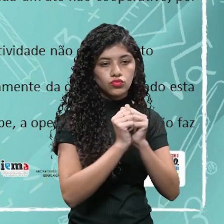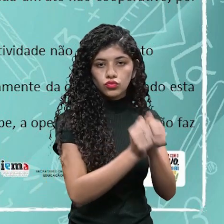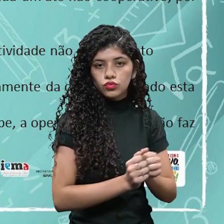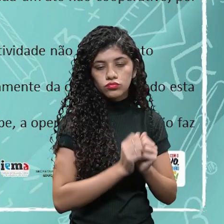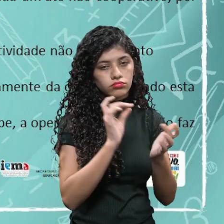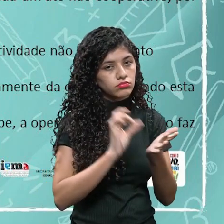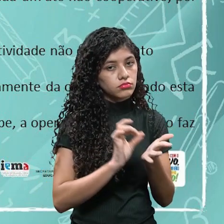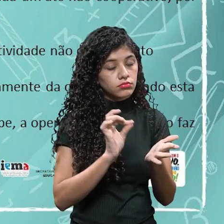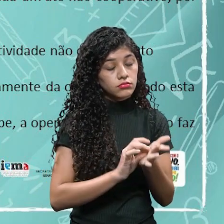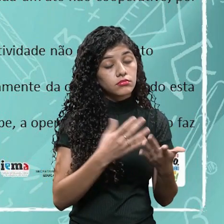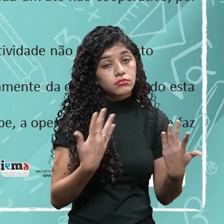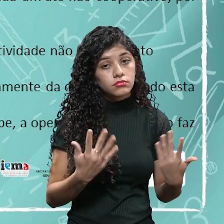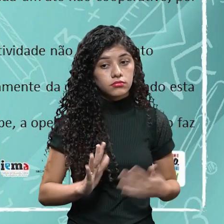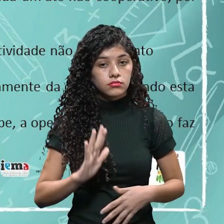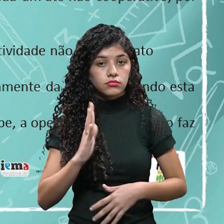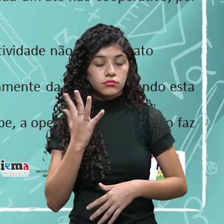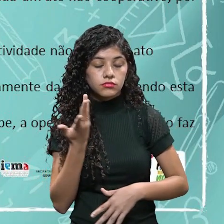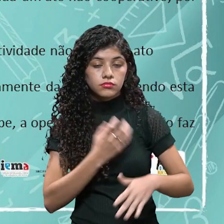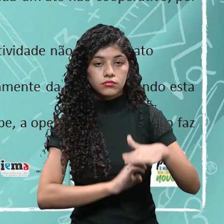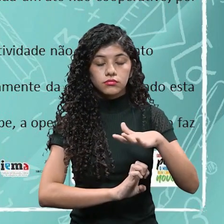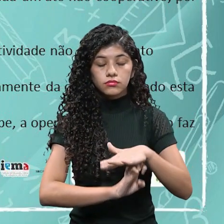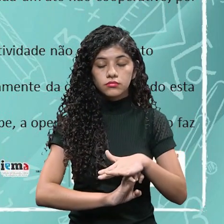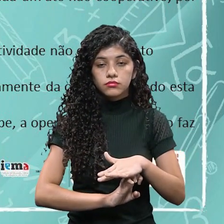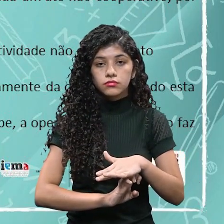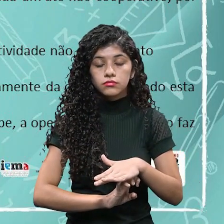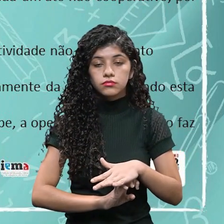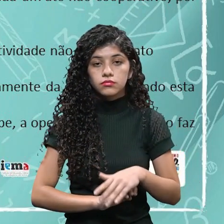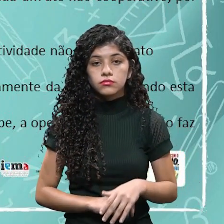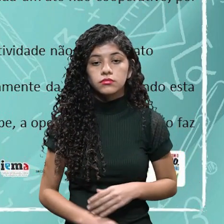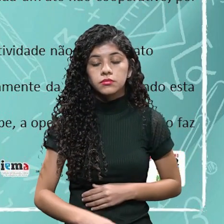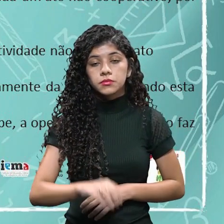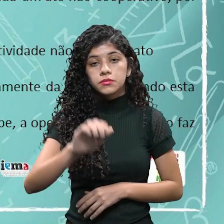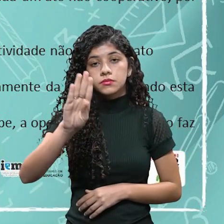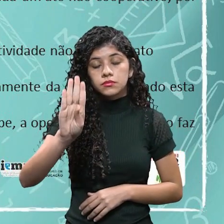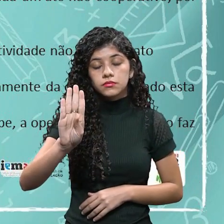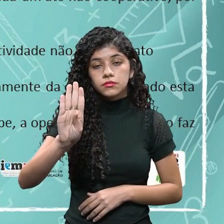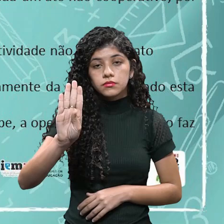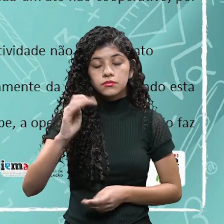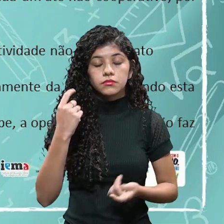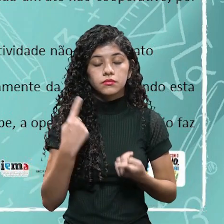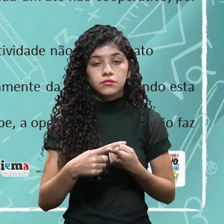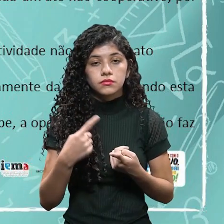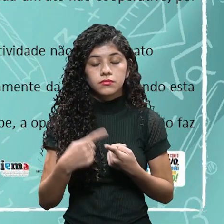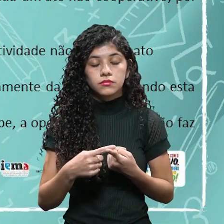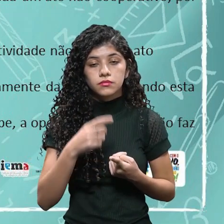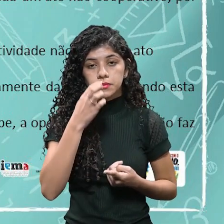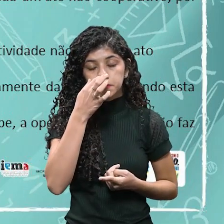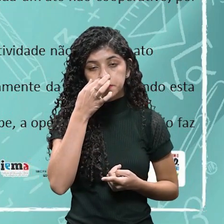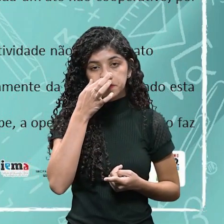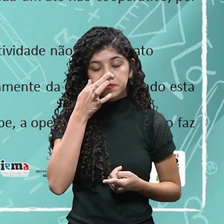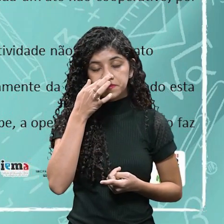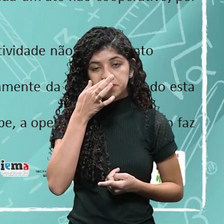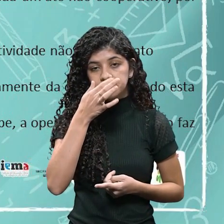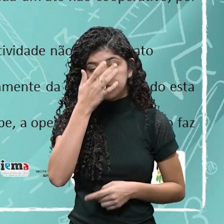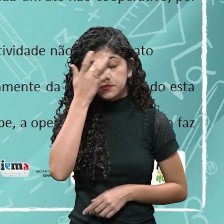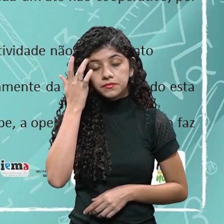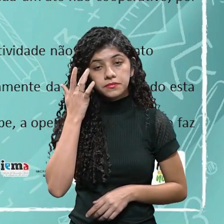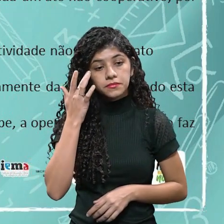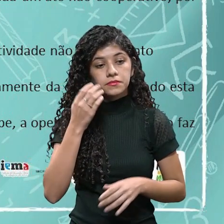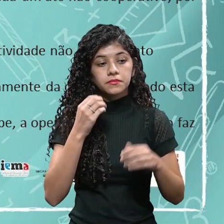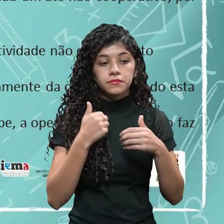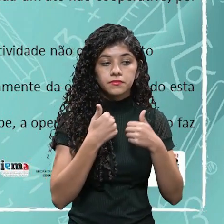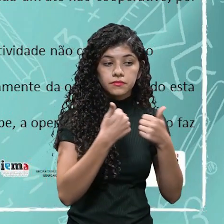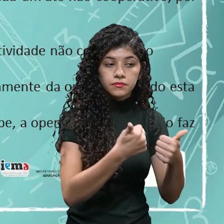operação, sendo esta realizada pela cooperativa. E letra B, porque mesmo que o cooperado